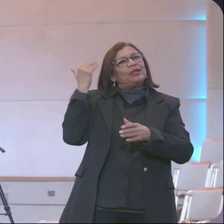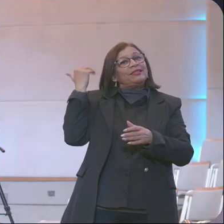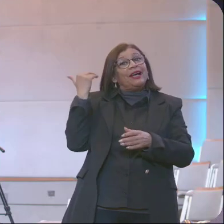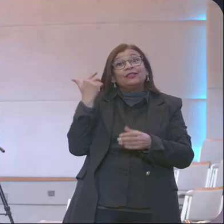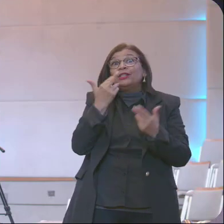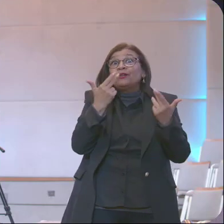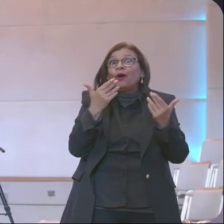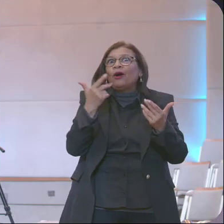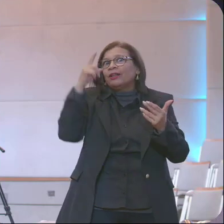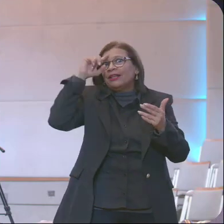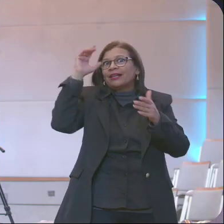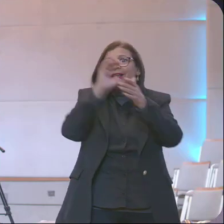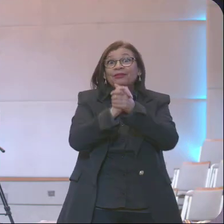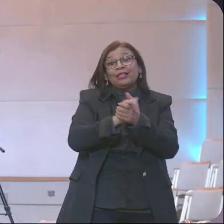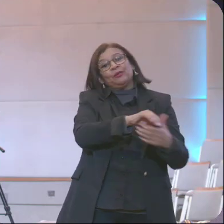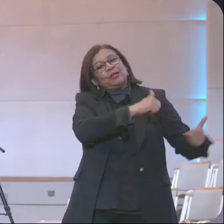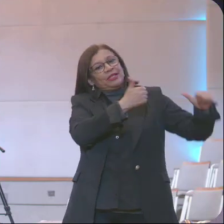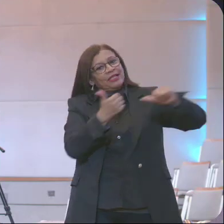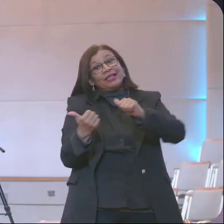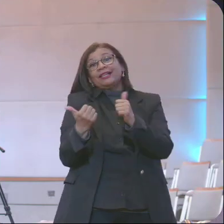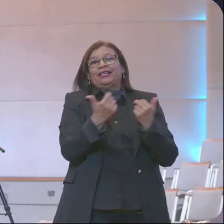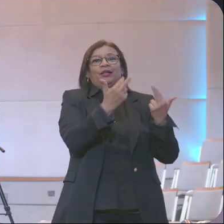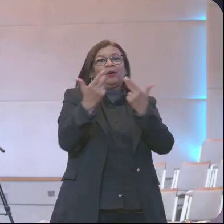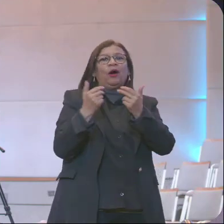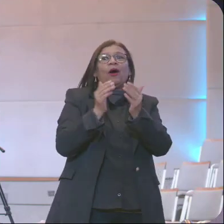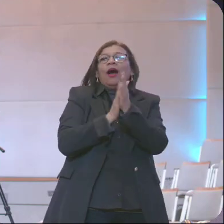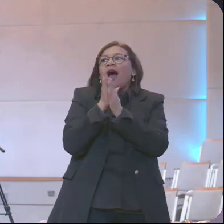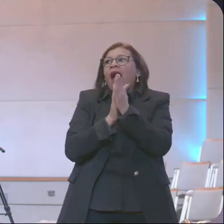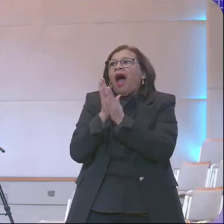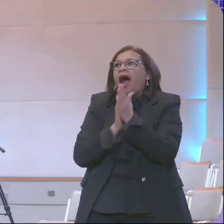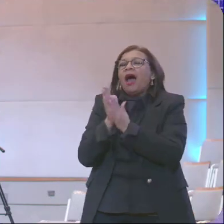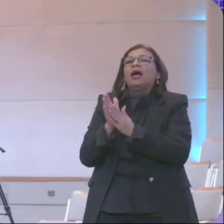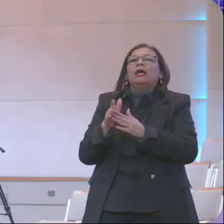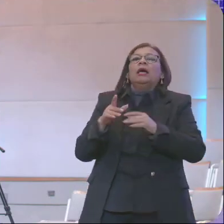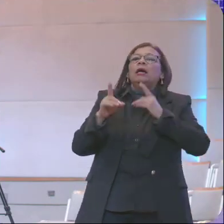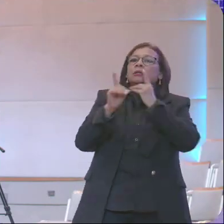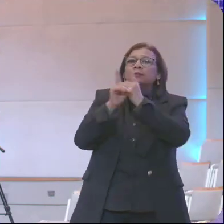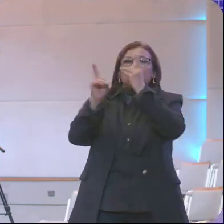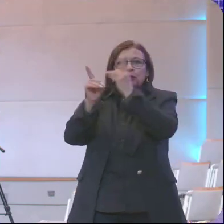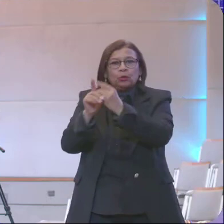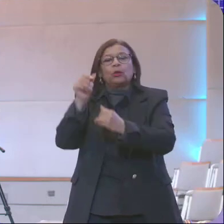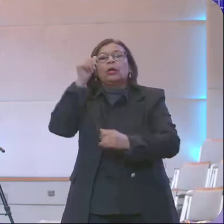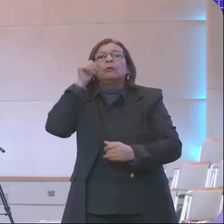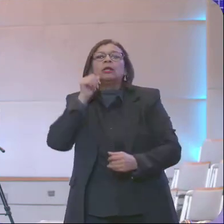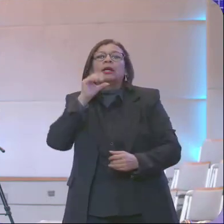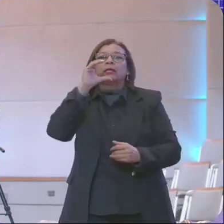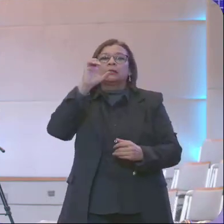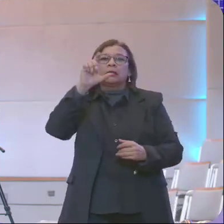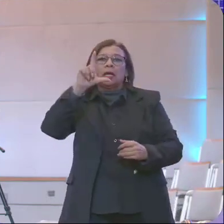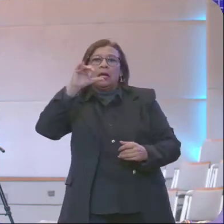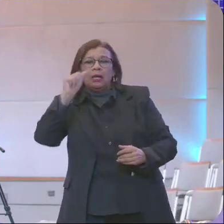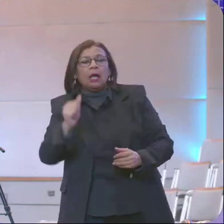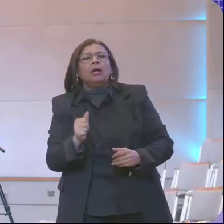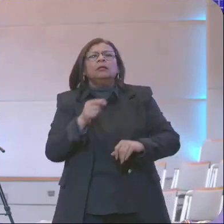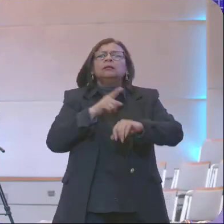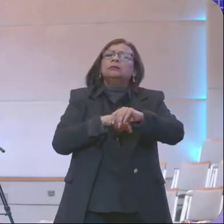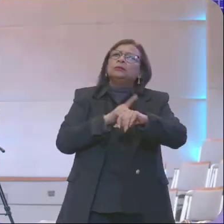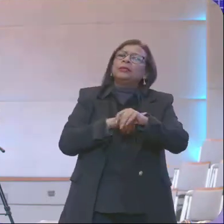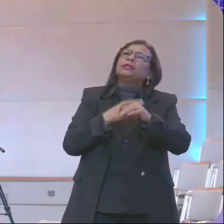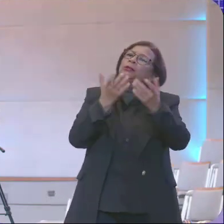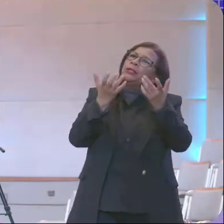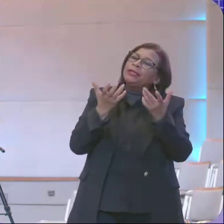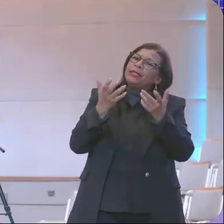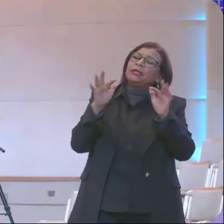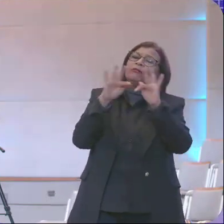batismo que ela estava aguardando ansiosamente. Célia foi a discipuladora da irmã Marli. Nesse momento eu queria aqui que